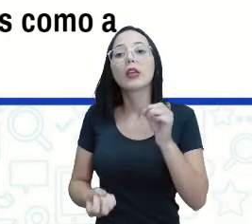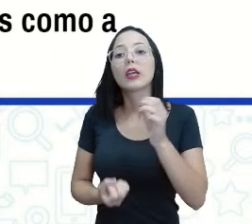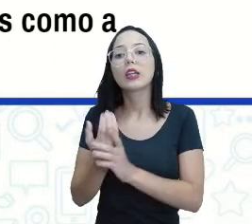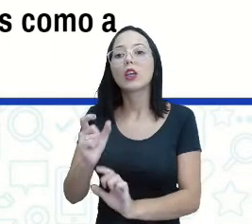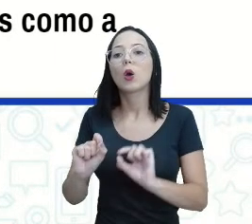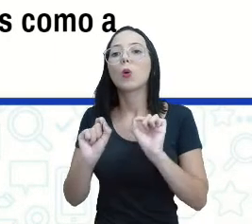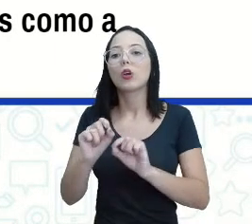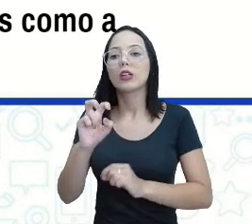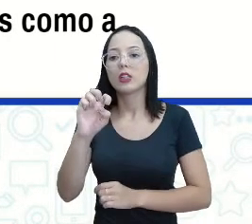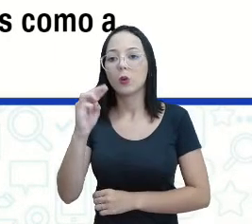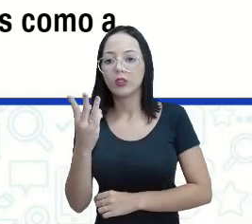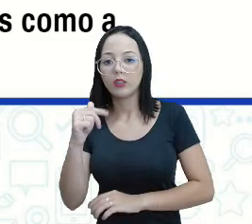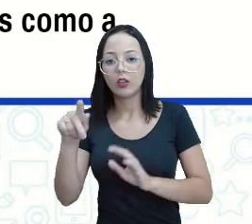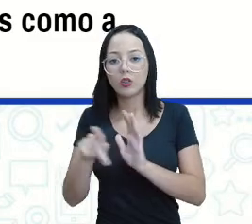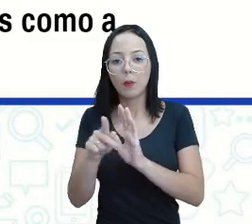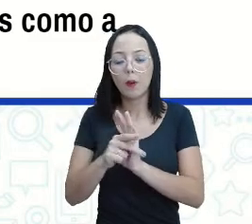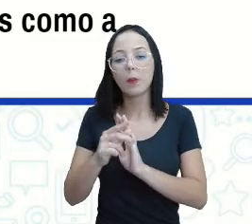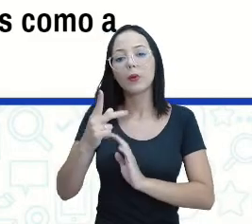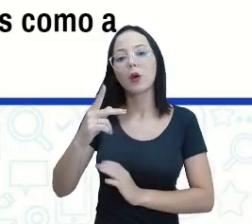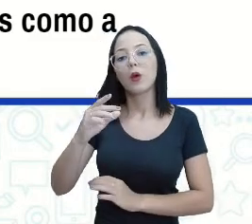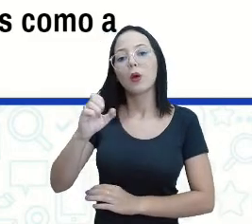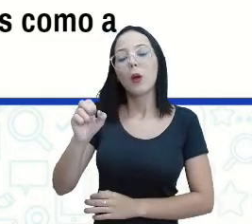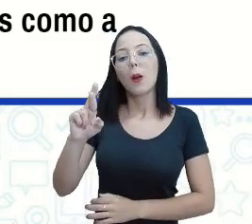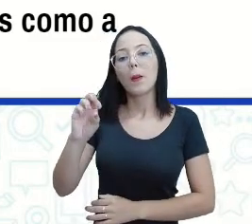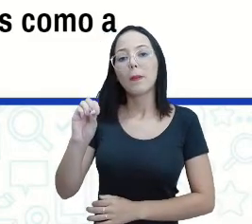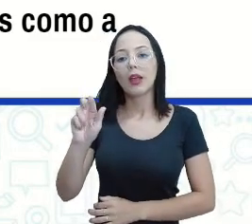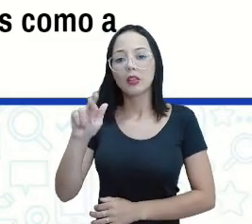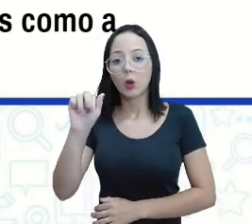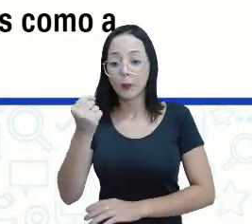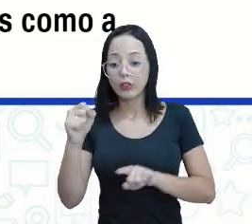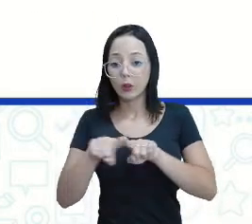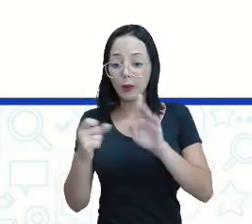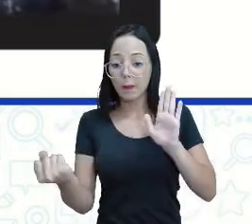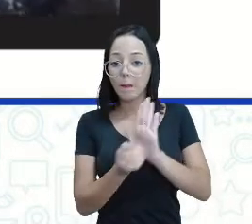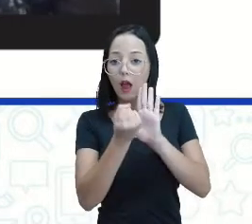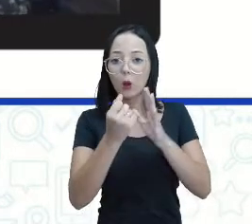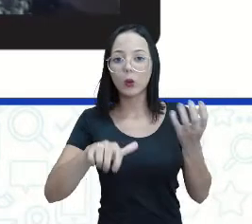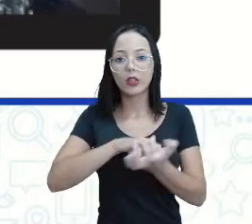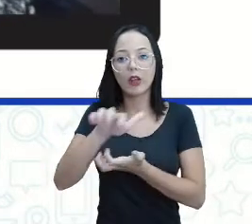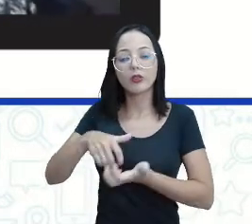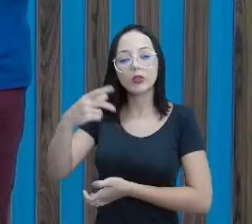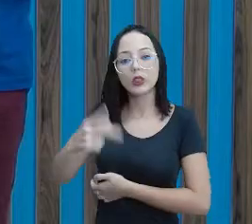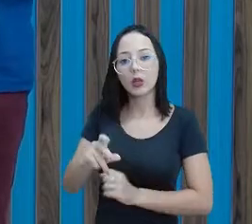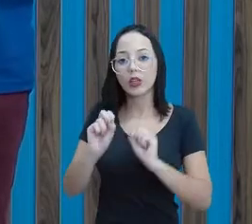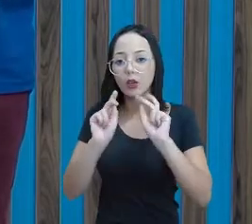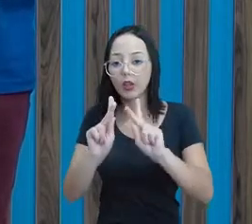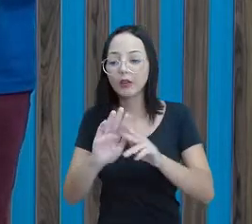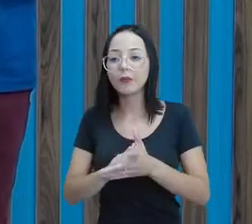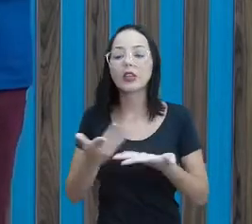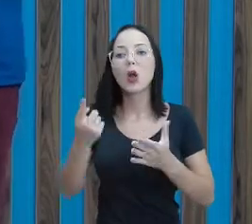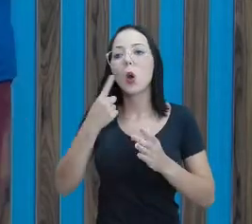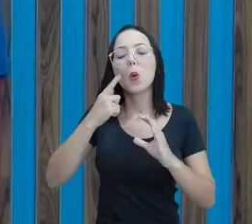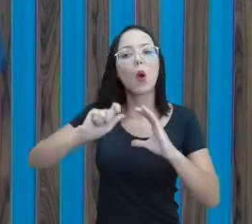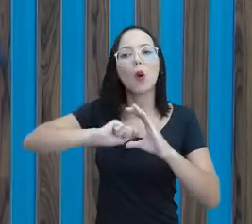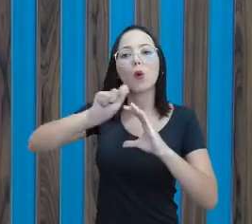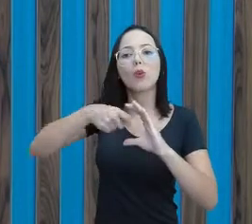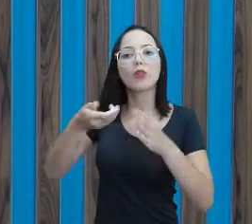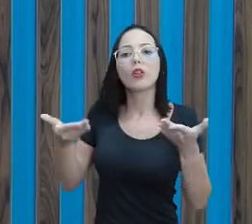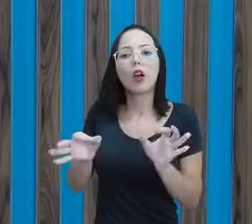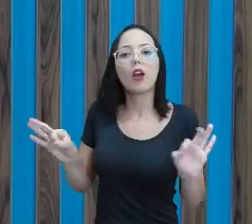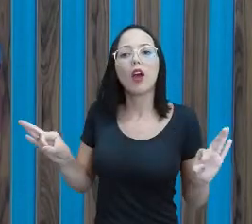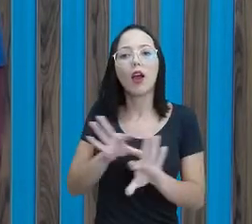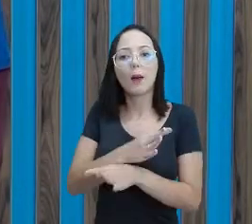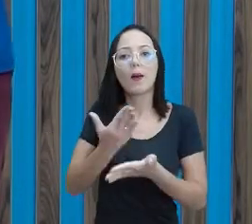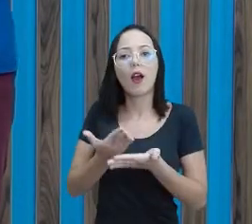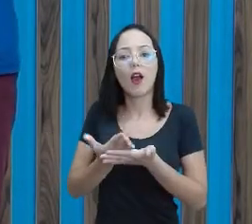53 a Petrobras, que também foi o nosso marco de revolução aqui. Bom, esse pequeno vídeo aqui para a gente poder encerrar aqui